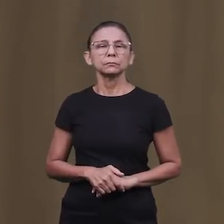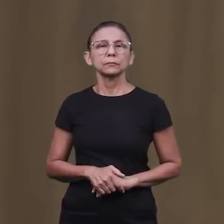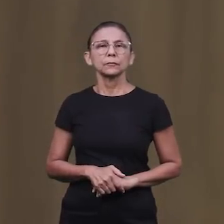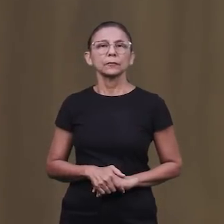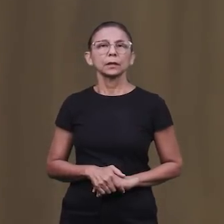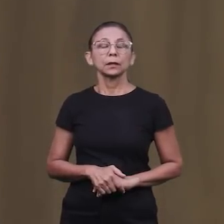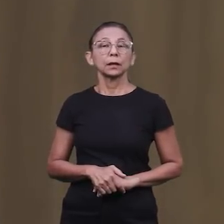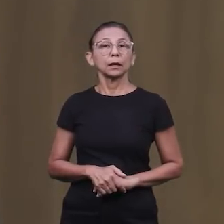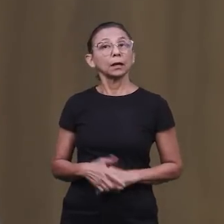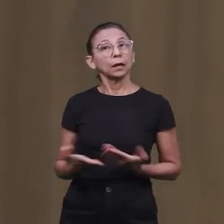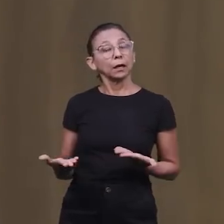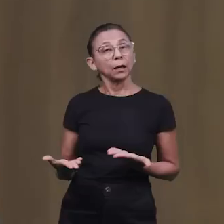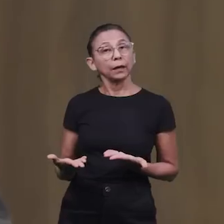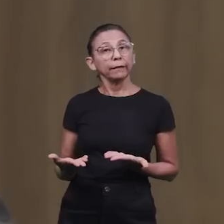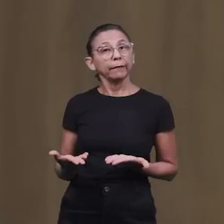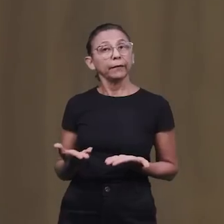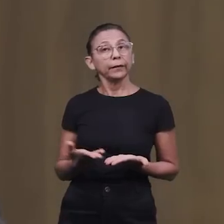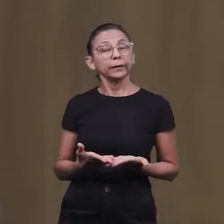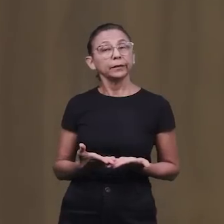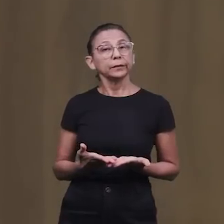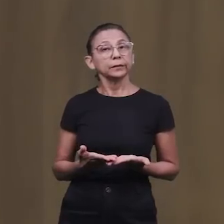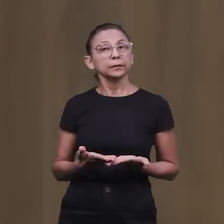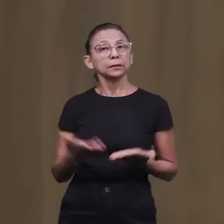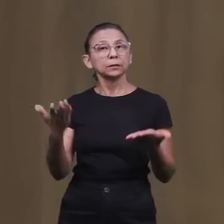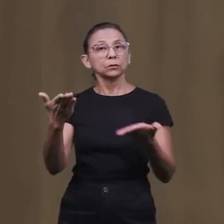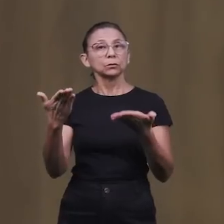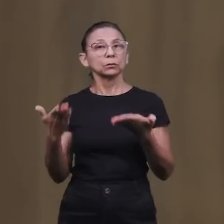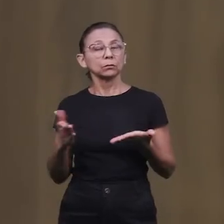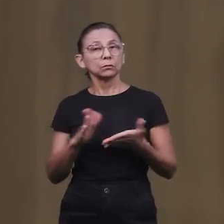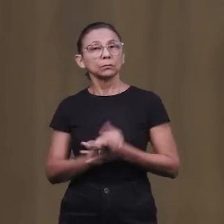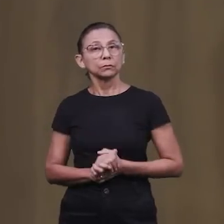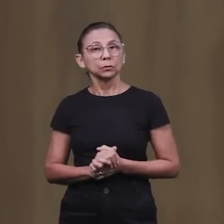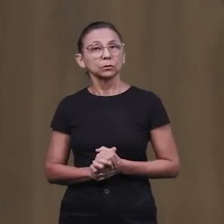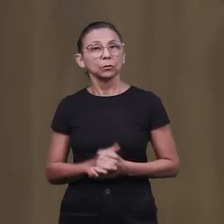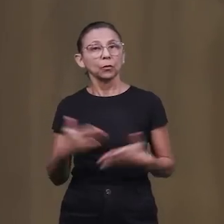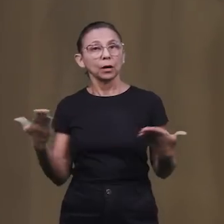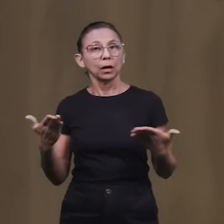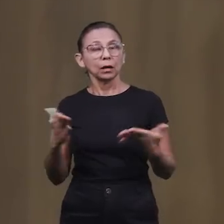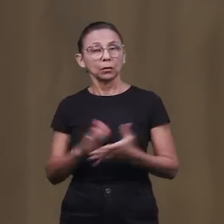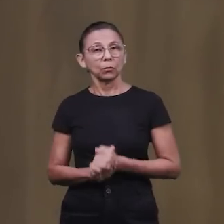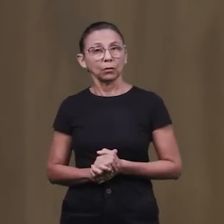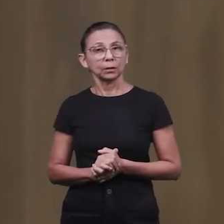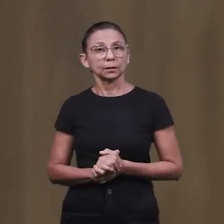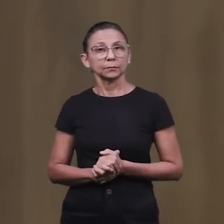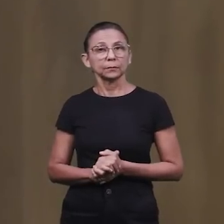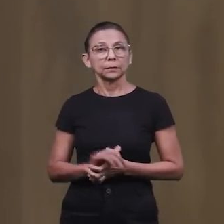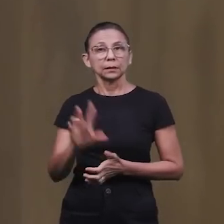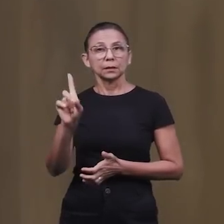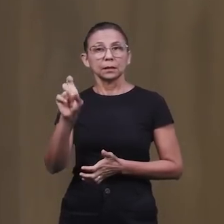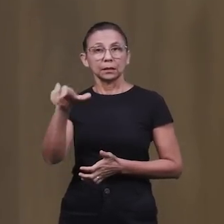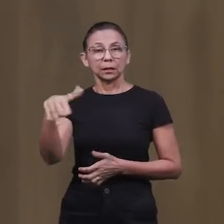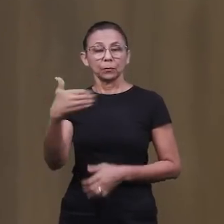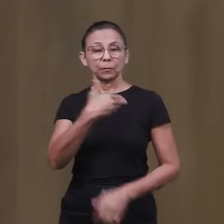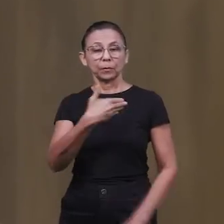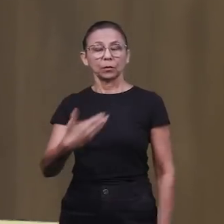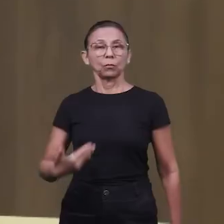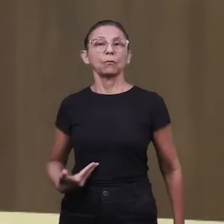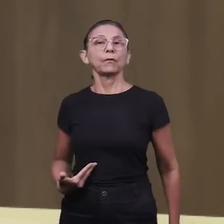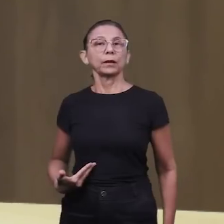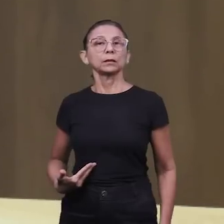jovem ainda, né? Que não diz a idade dele, foi depois dos 19 anos, mas ainda muito jovem. Mas